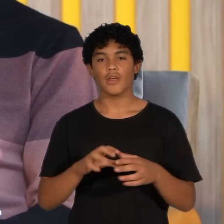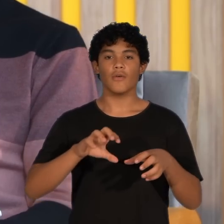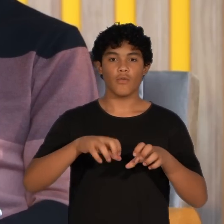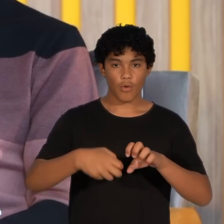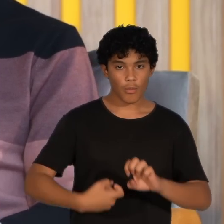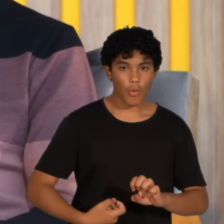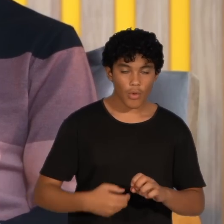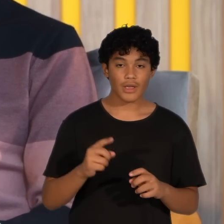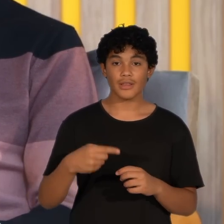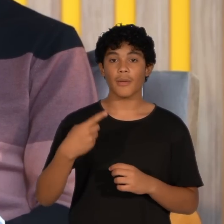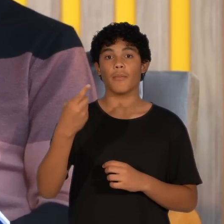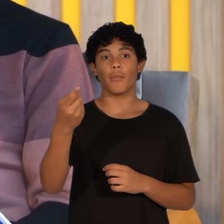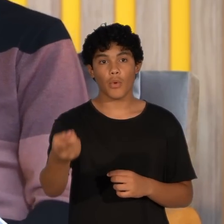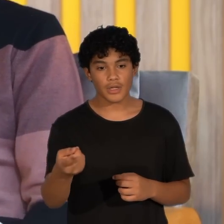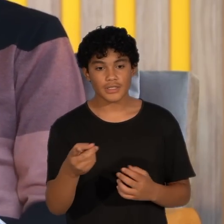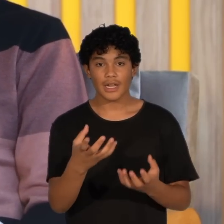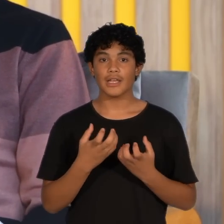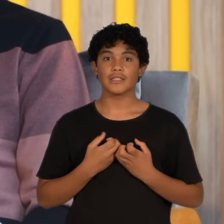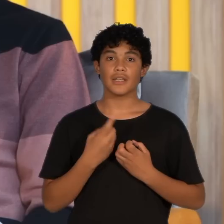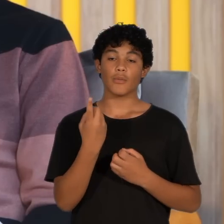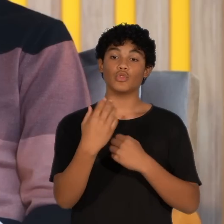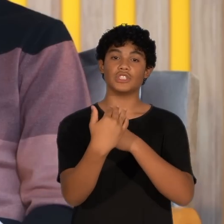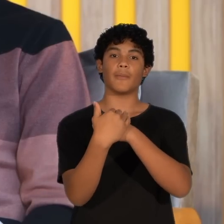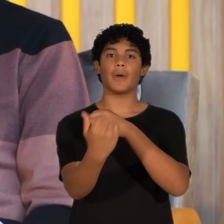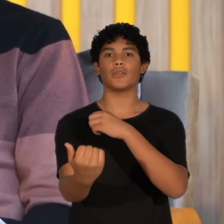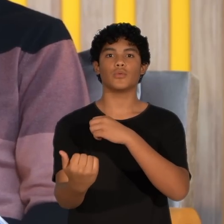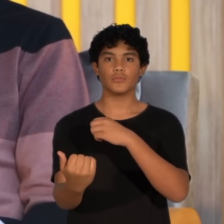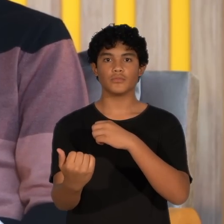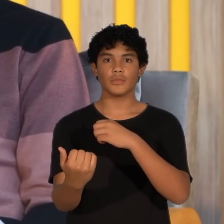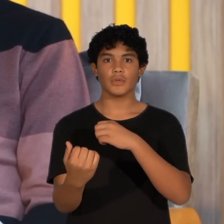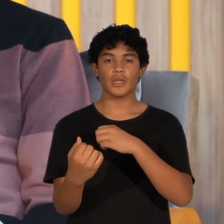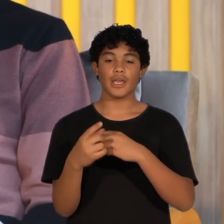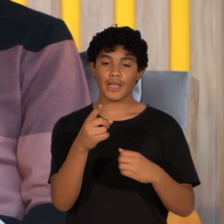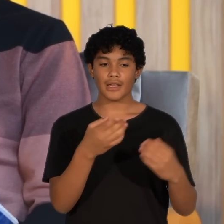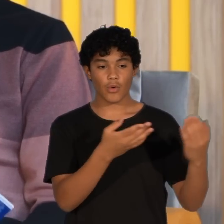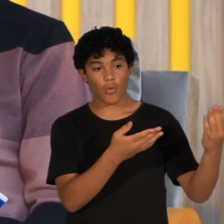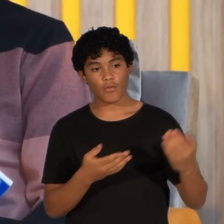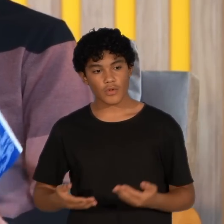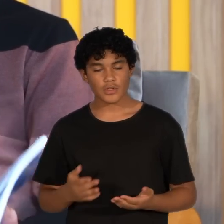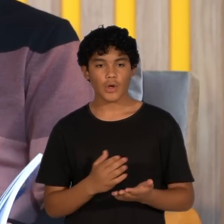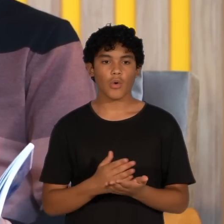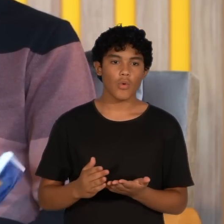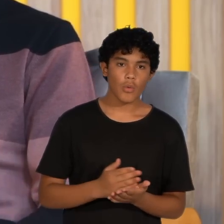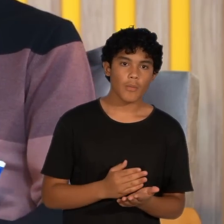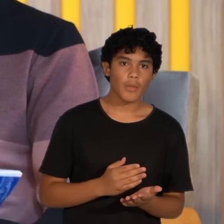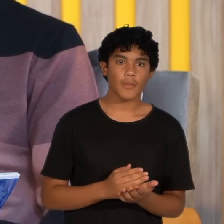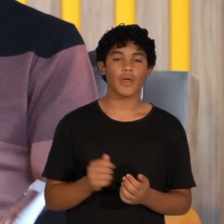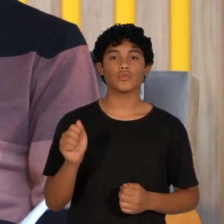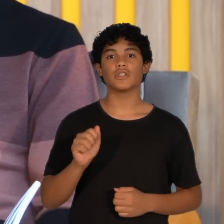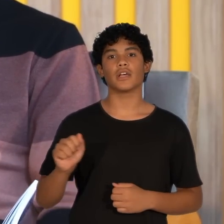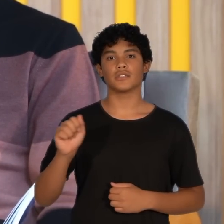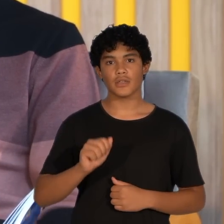ele vai se formar e depois disso, ele ainda recebe um chamado, tá? Ele recebe um convite de algumas das